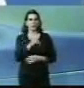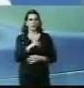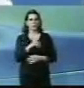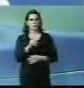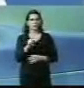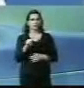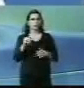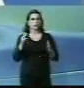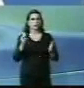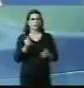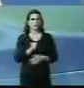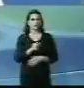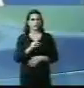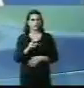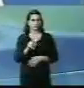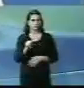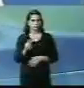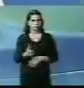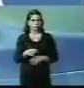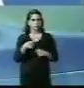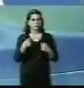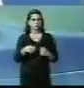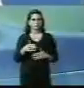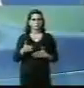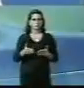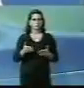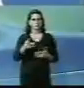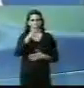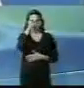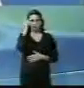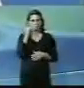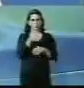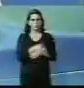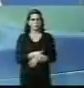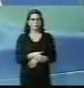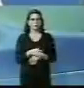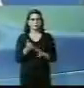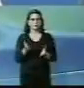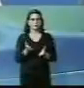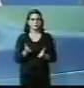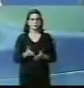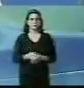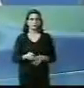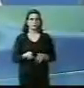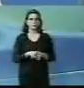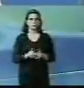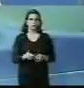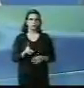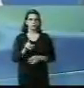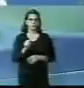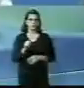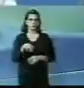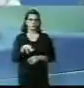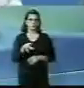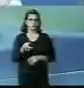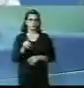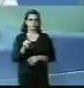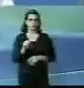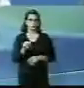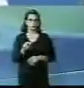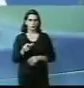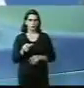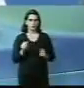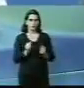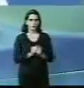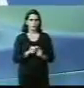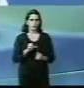a lista e o seu servidor está sempre atualizado. Mas a grande funcionalidade do Dance Guardian, combinado com o Squid, é o quê? Que